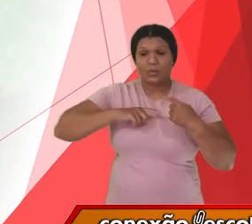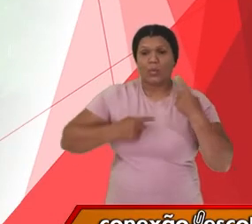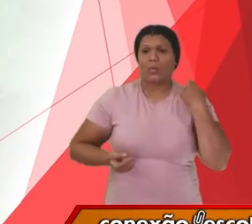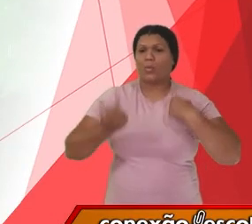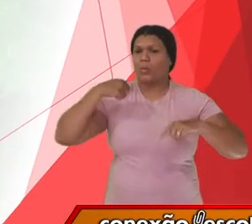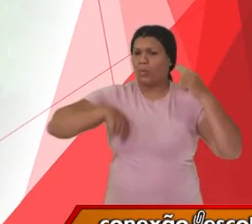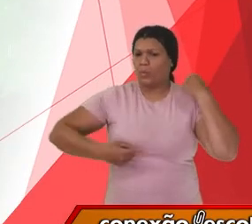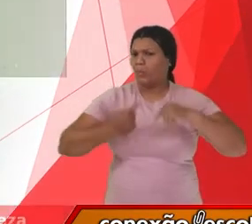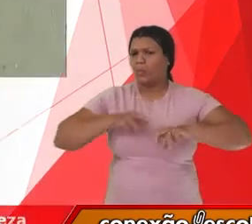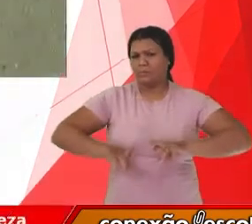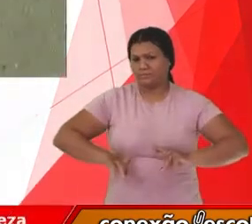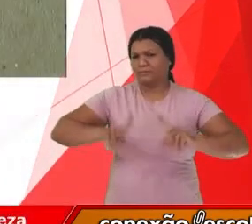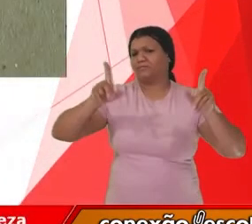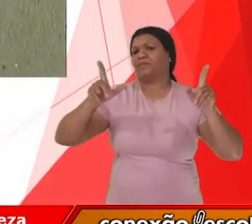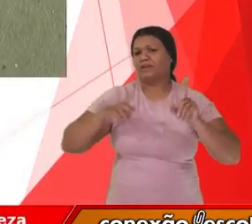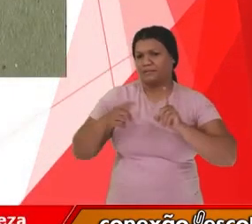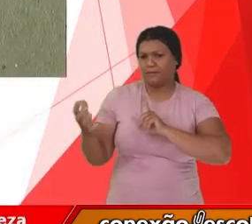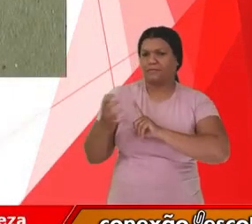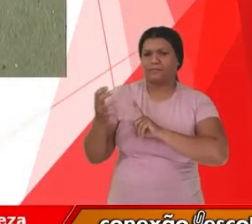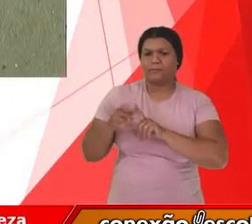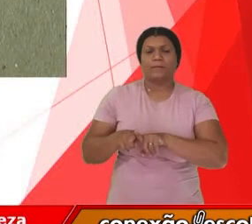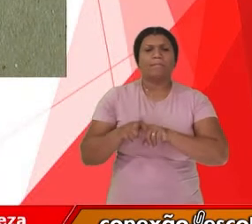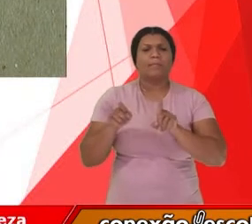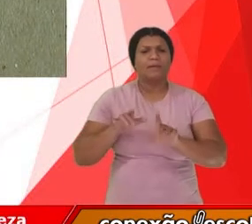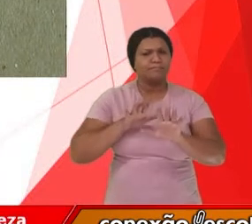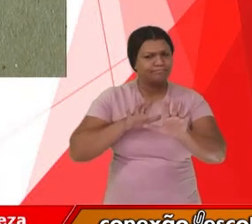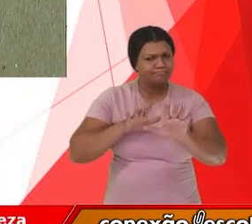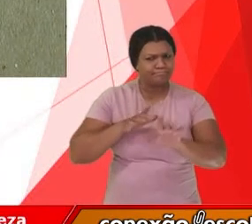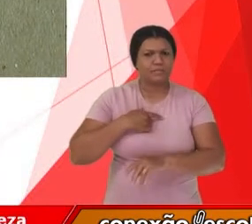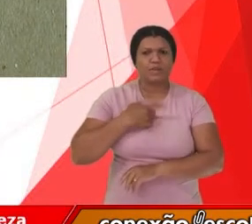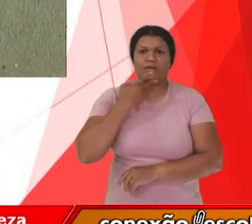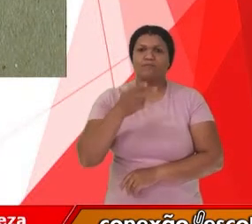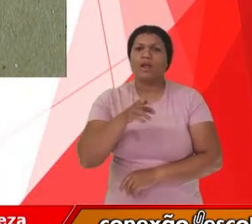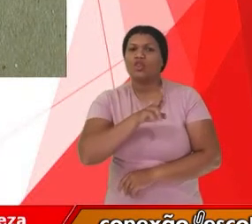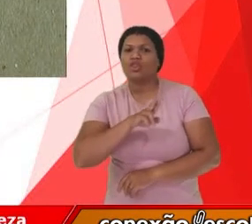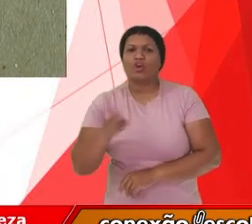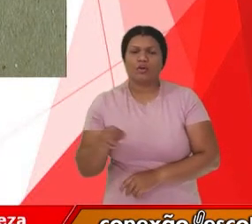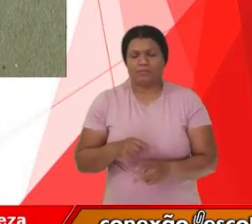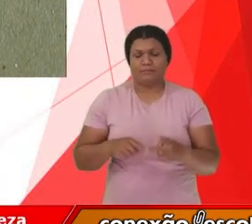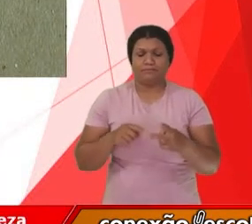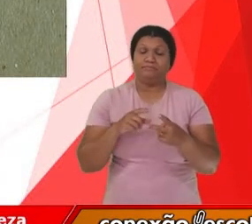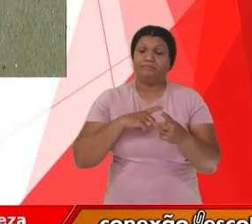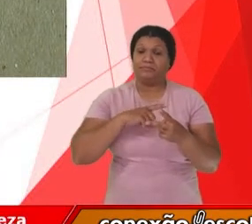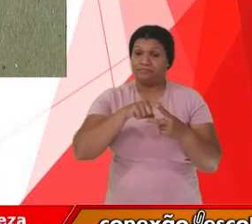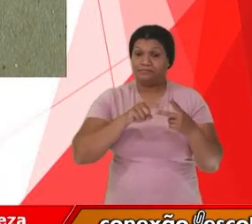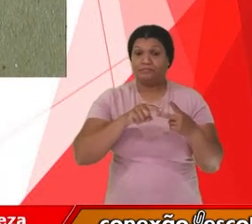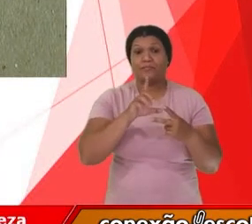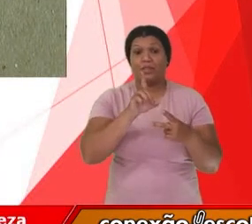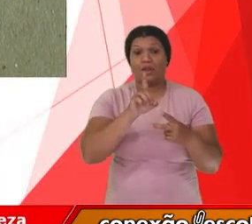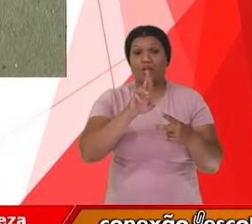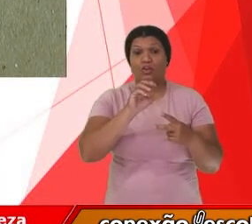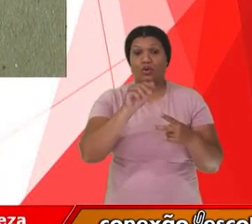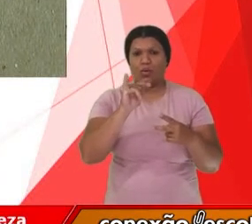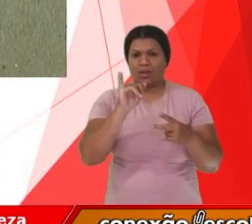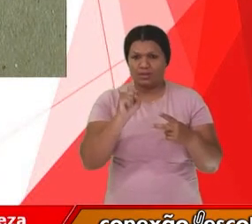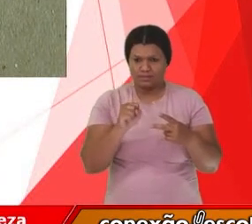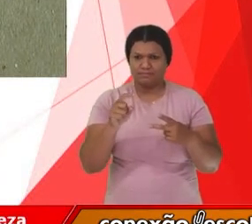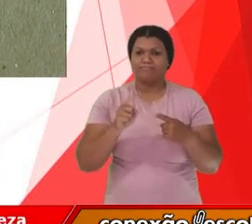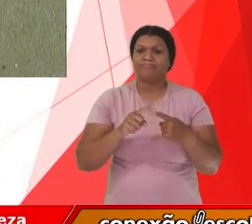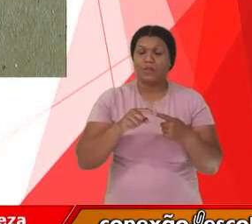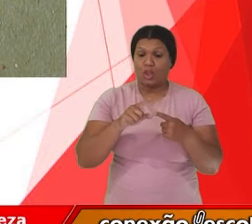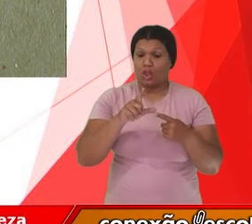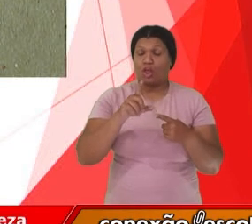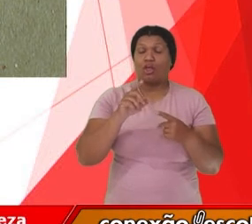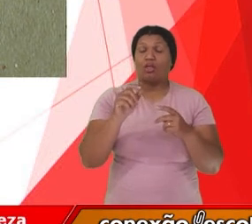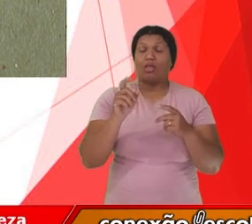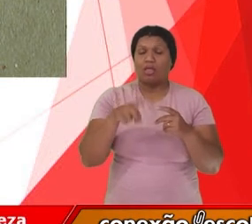organismo. Só que, quando a gente fala em droga, existem 2 categorias. Existem as drogas